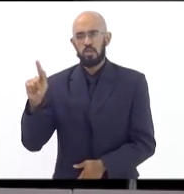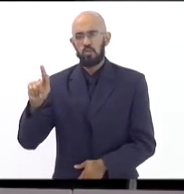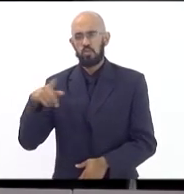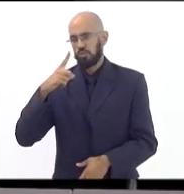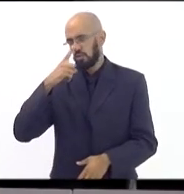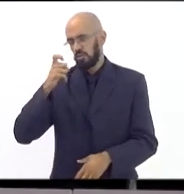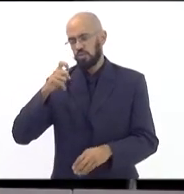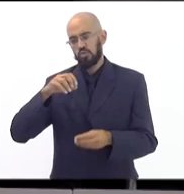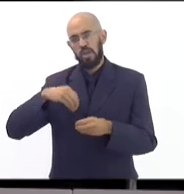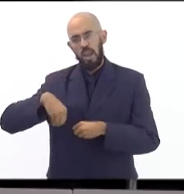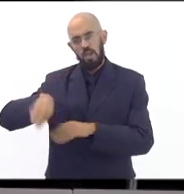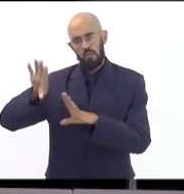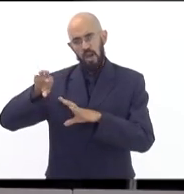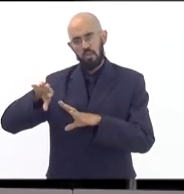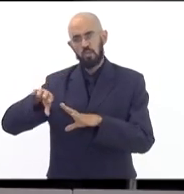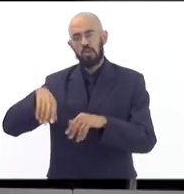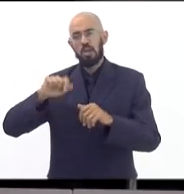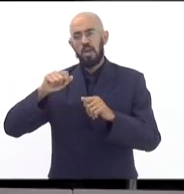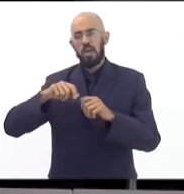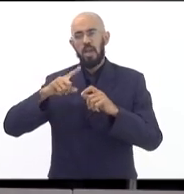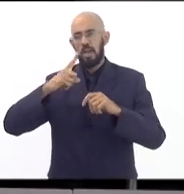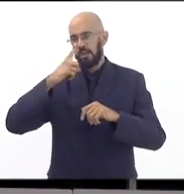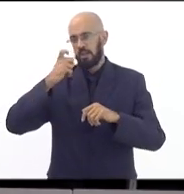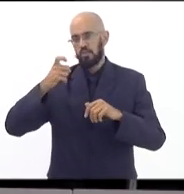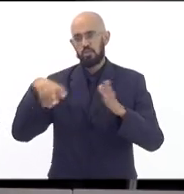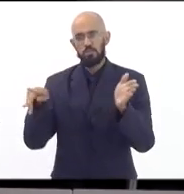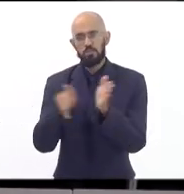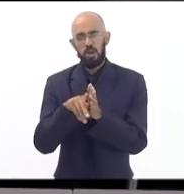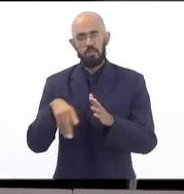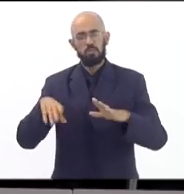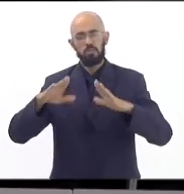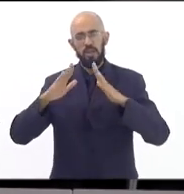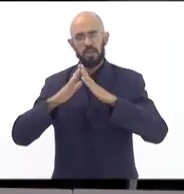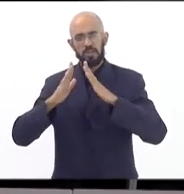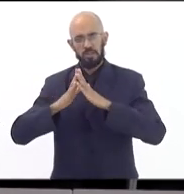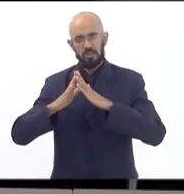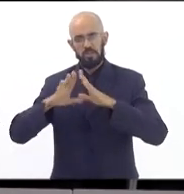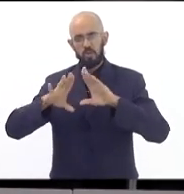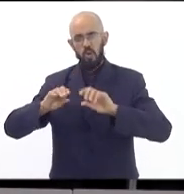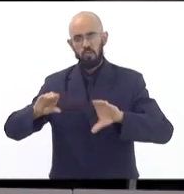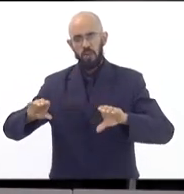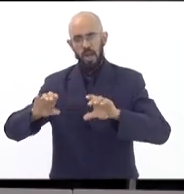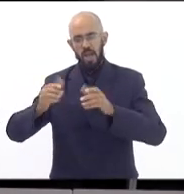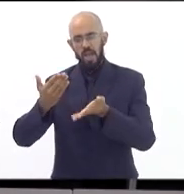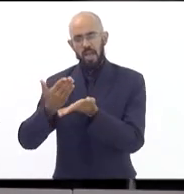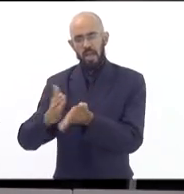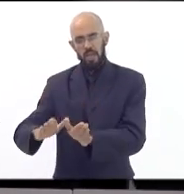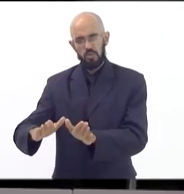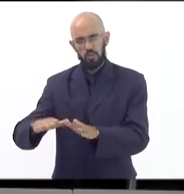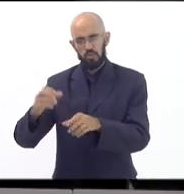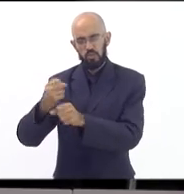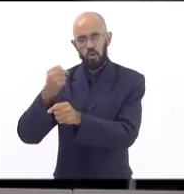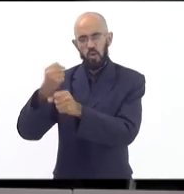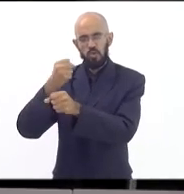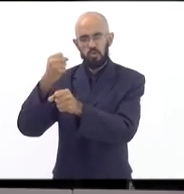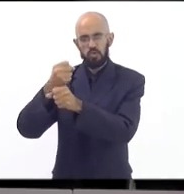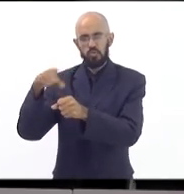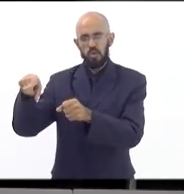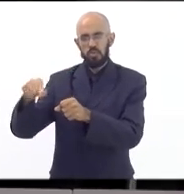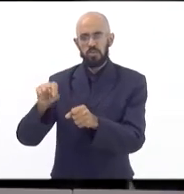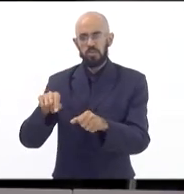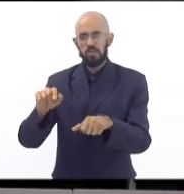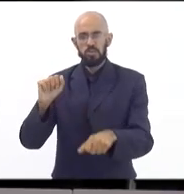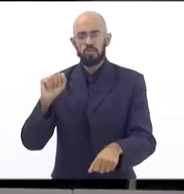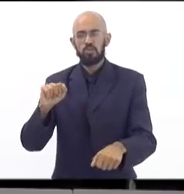são retirados de lixo é lixo doméstico sacos de lixo só faz resto de obra tem muita coisa e isso